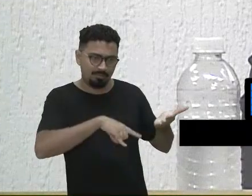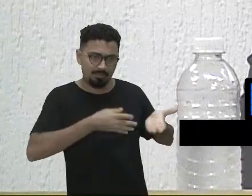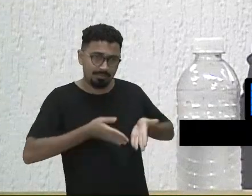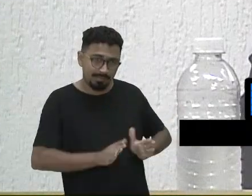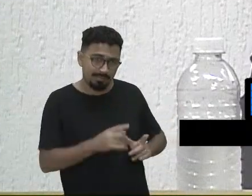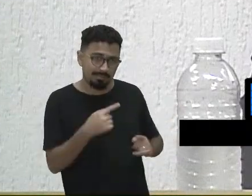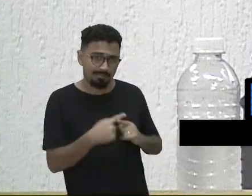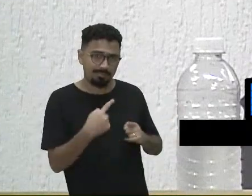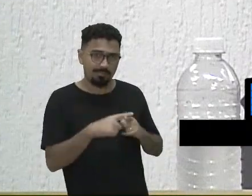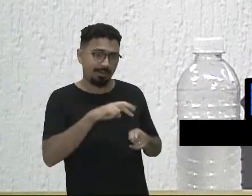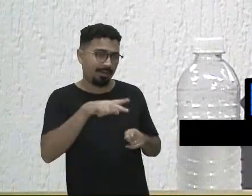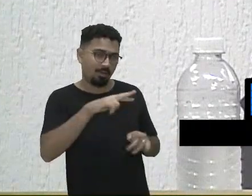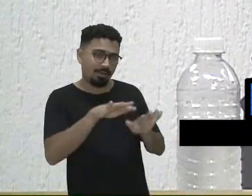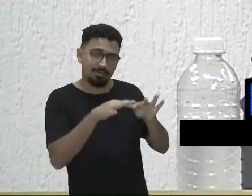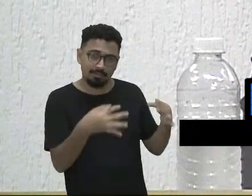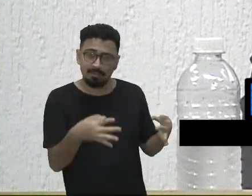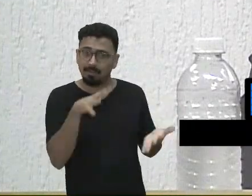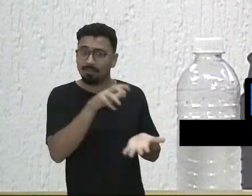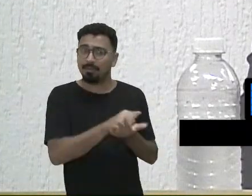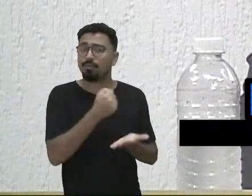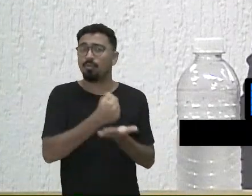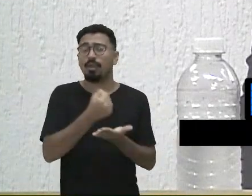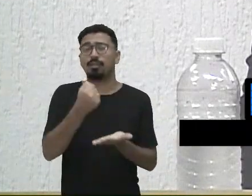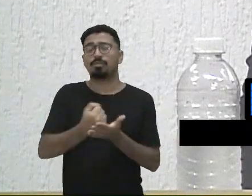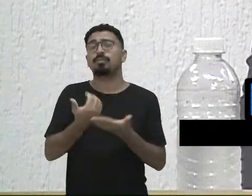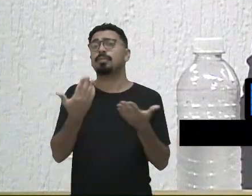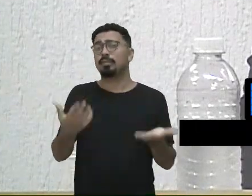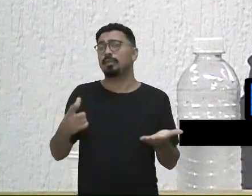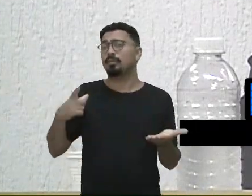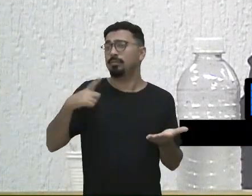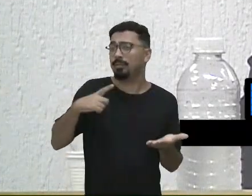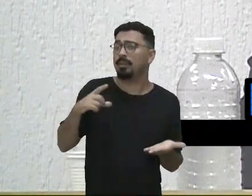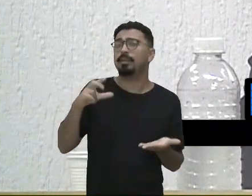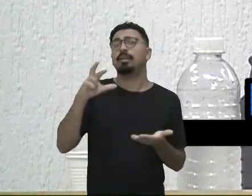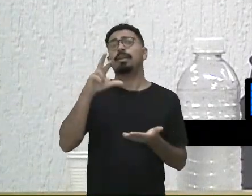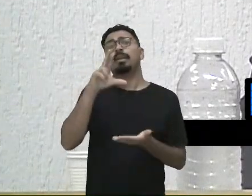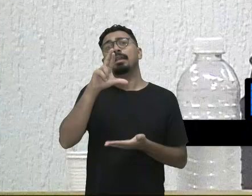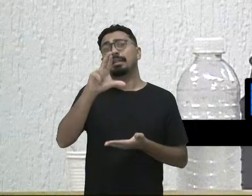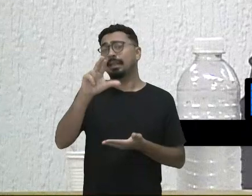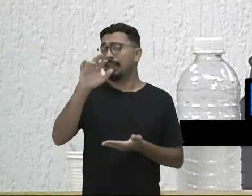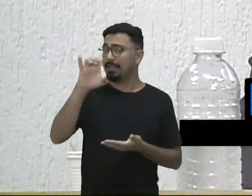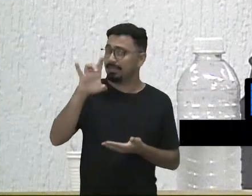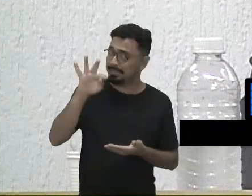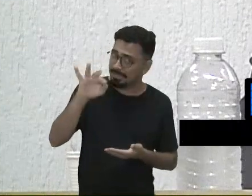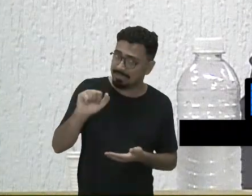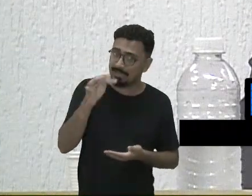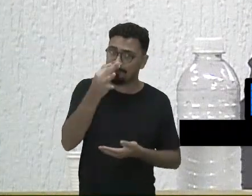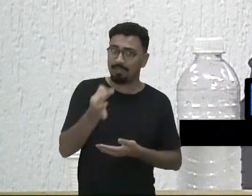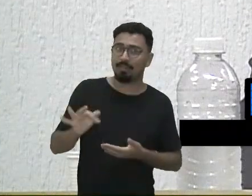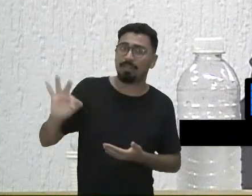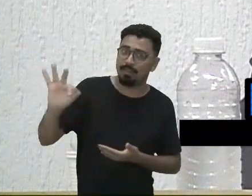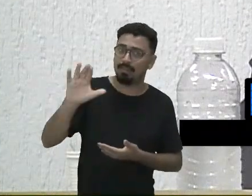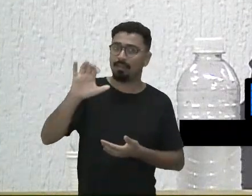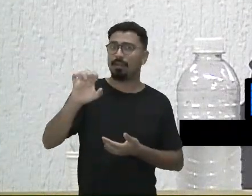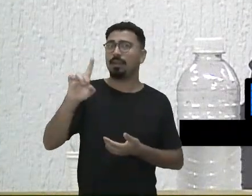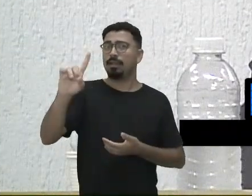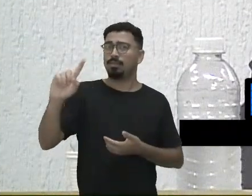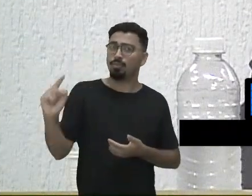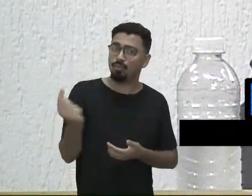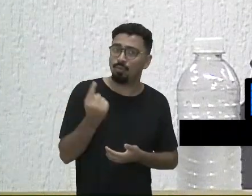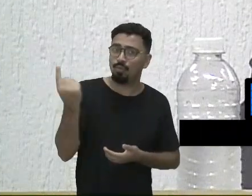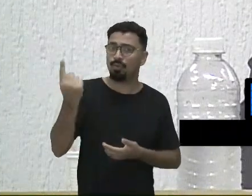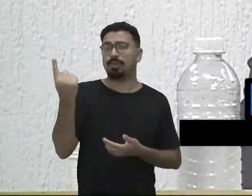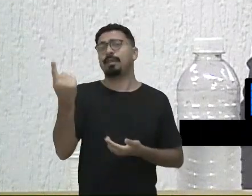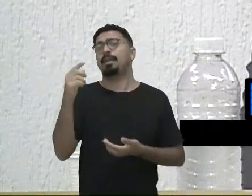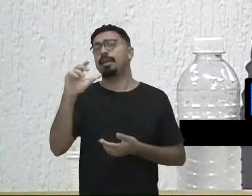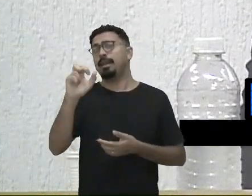registro no cartório, como nós falamos. É na Receita Federal, é no CadÚnico, é no sistema do SUS, é no meu INSS, é na carteira